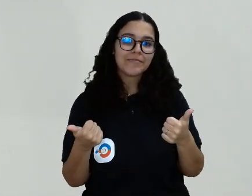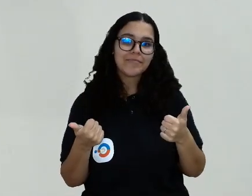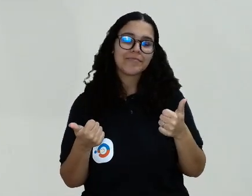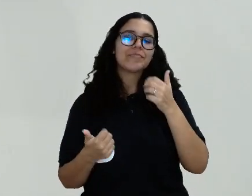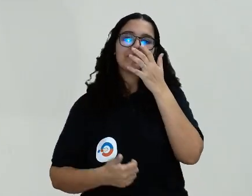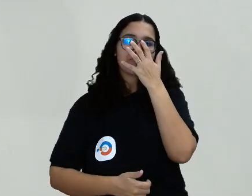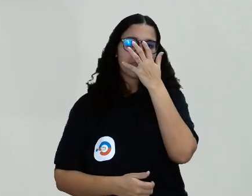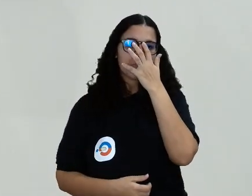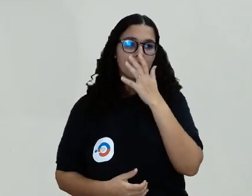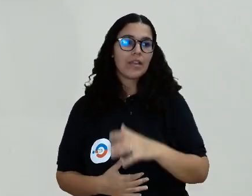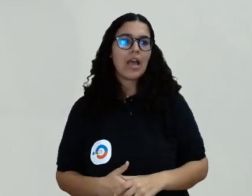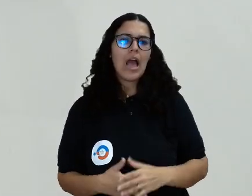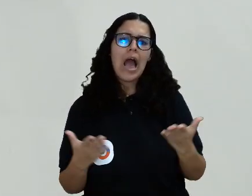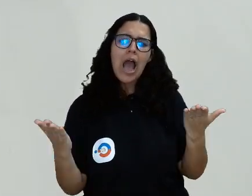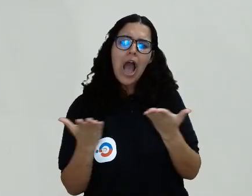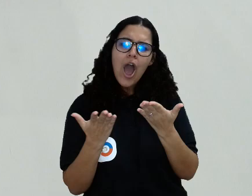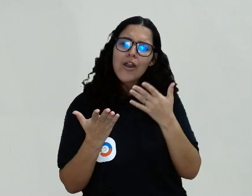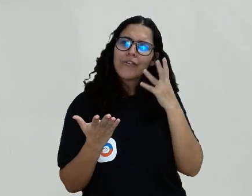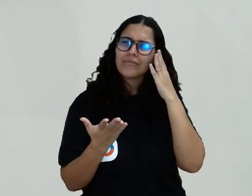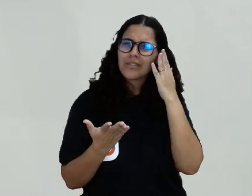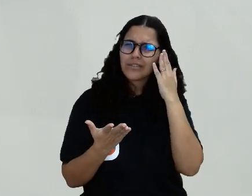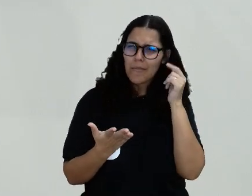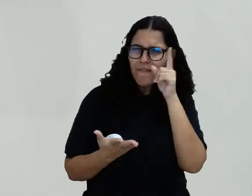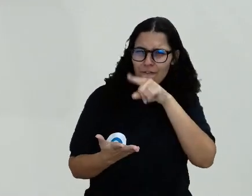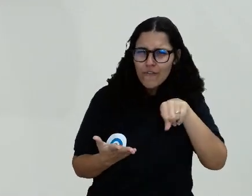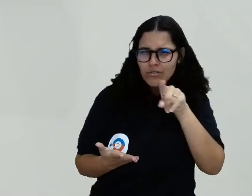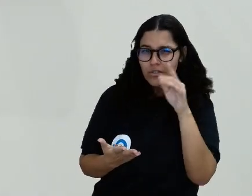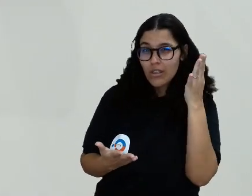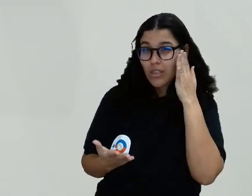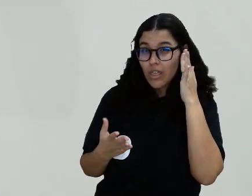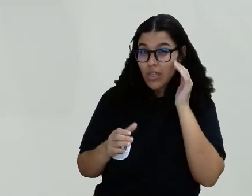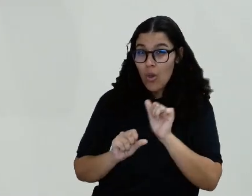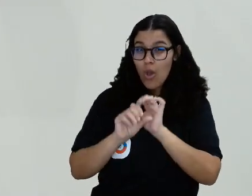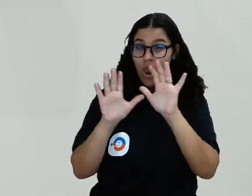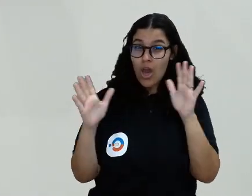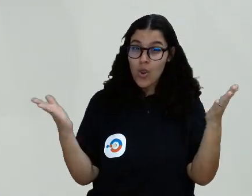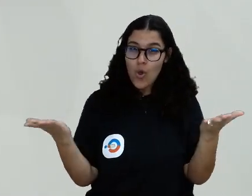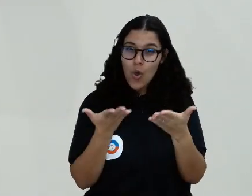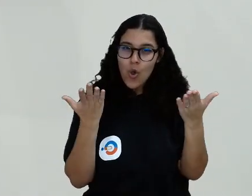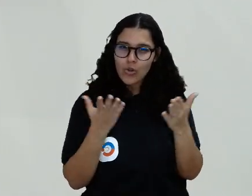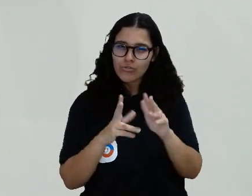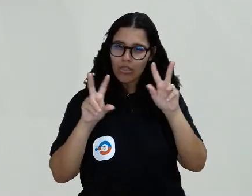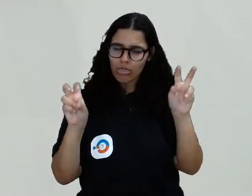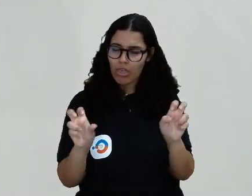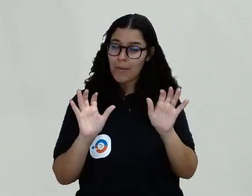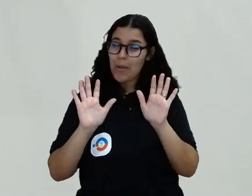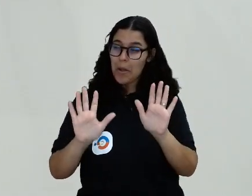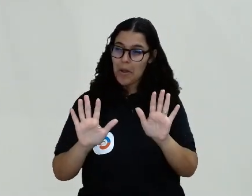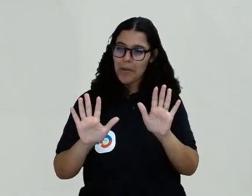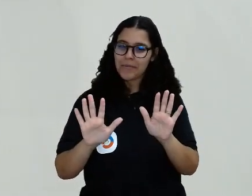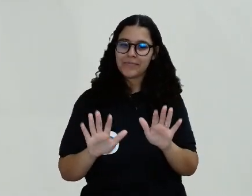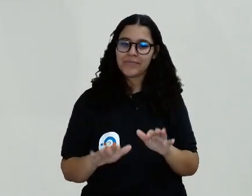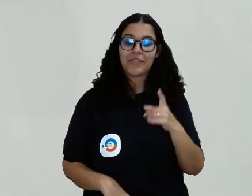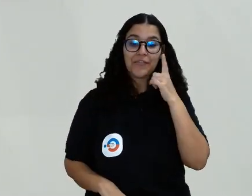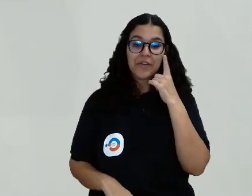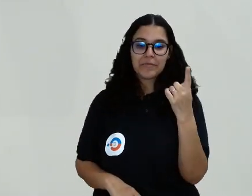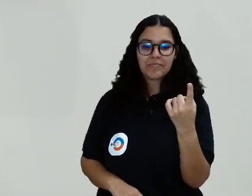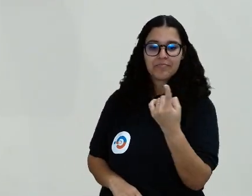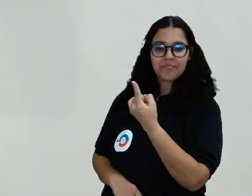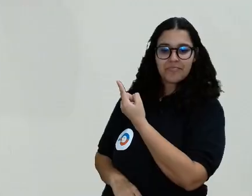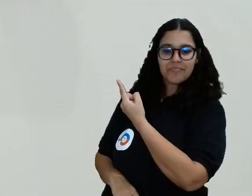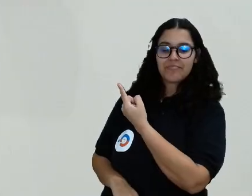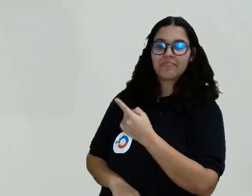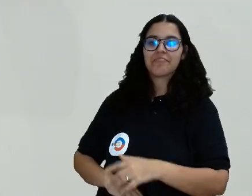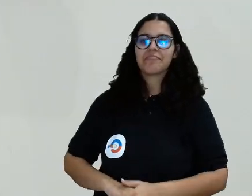se vocês entenderam o que a gente veio falando até agora, tem aqui uma questão sobre